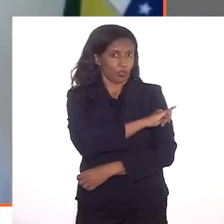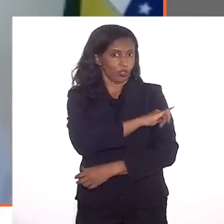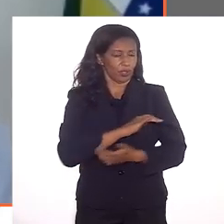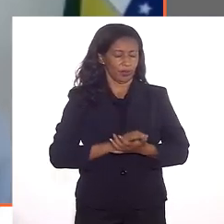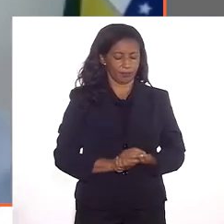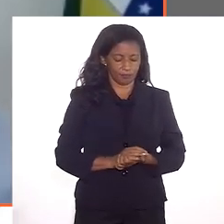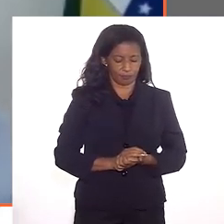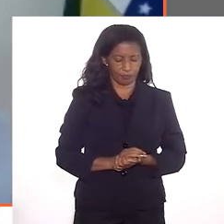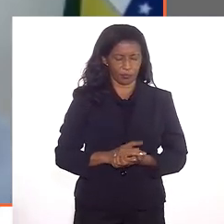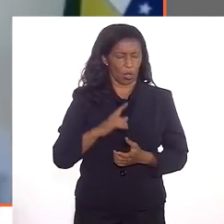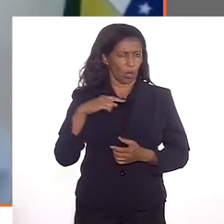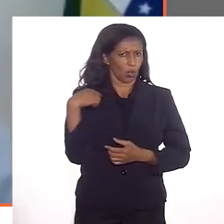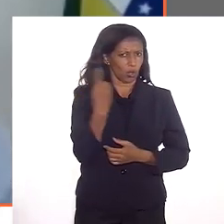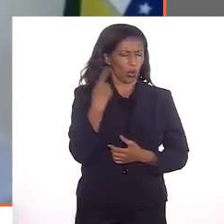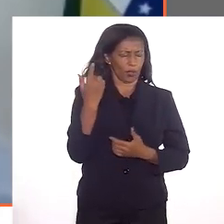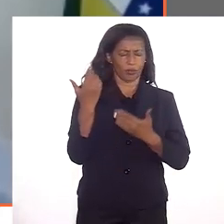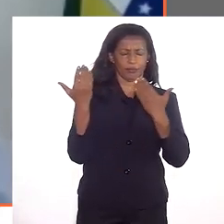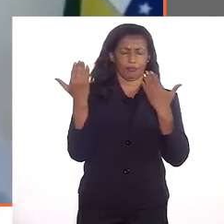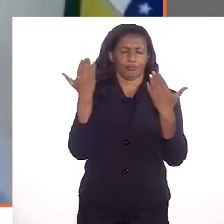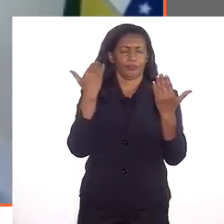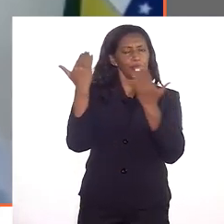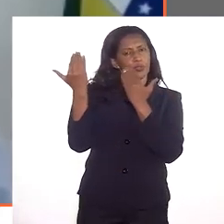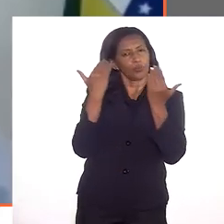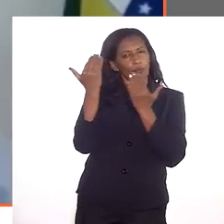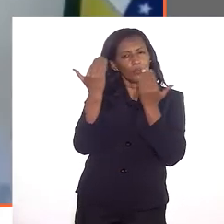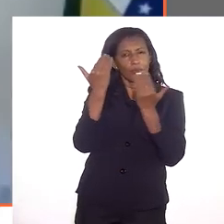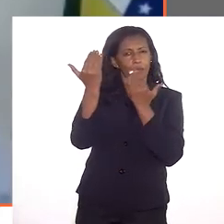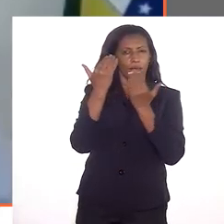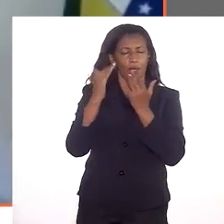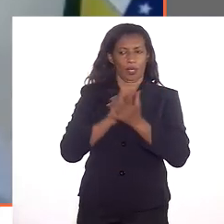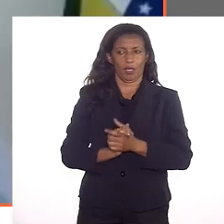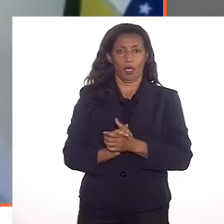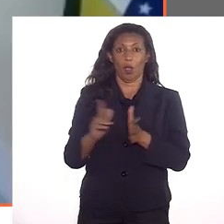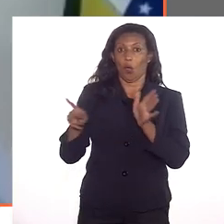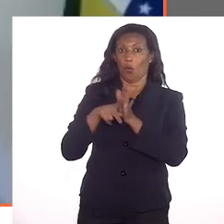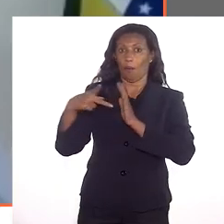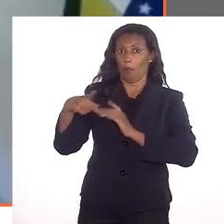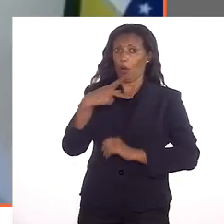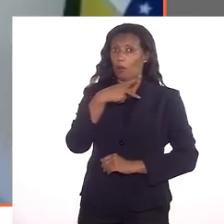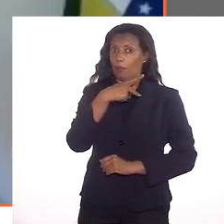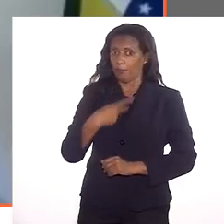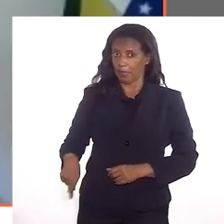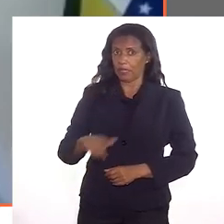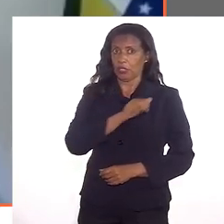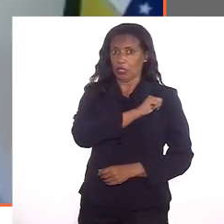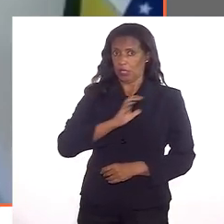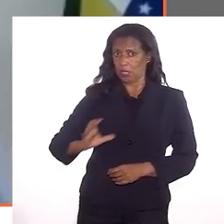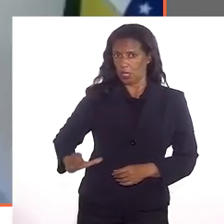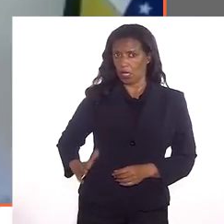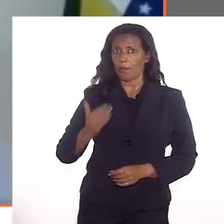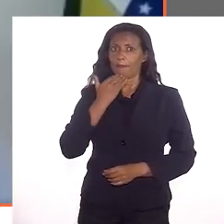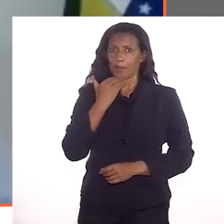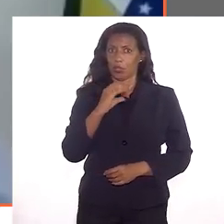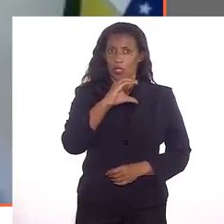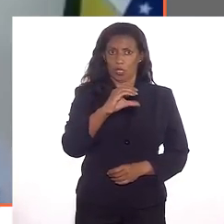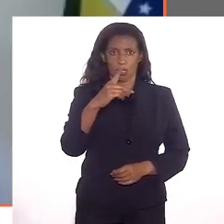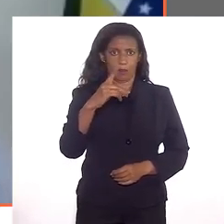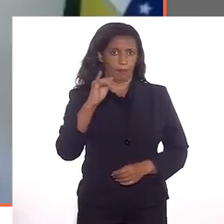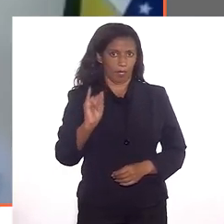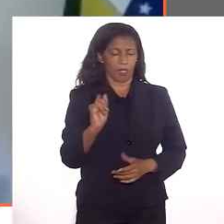Janeiro. Nós estávamos desconfiados, né? E o próprio presidente da Casa, André Siliano, foi quem propôs a